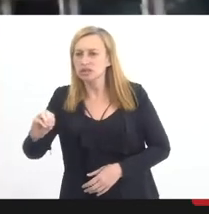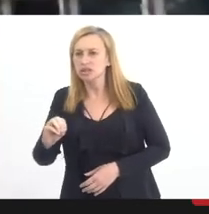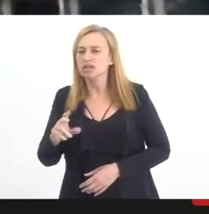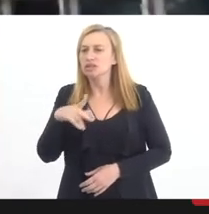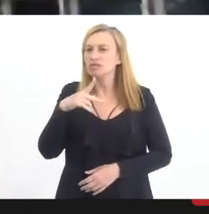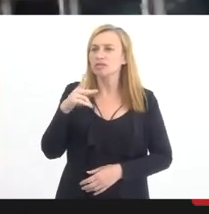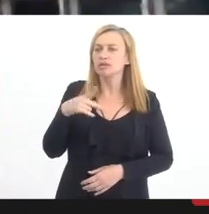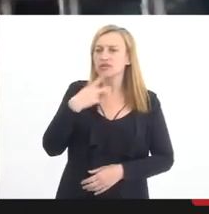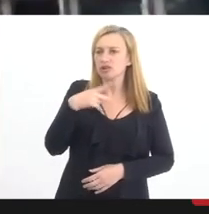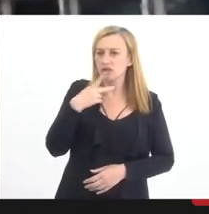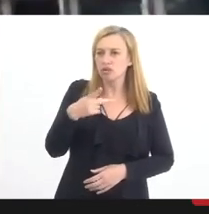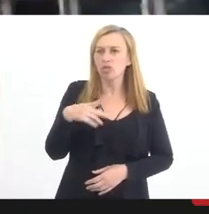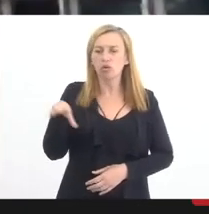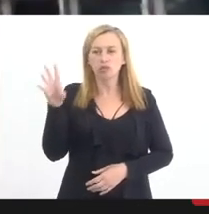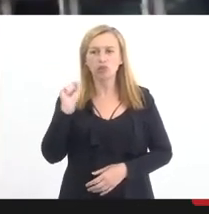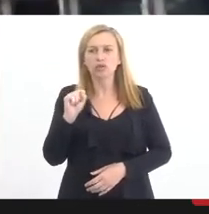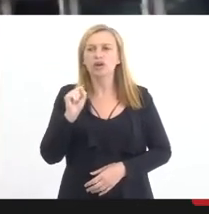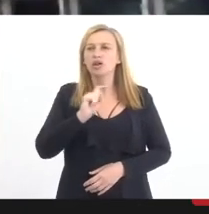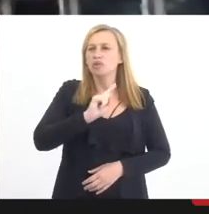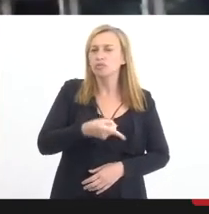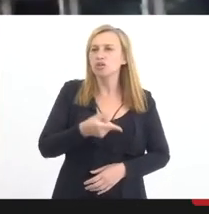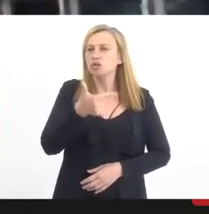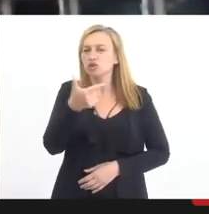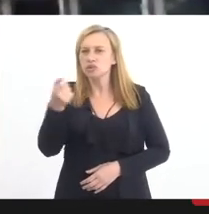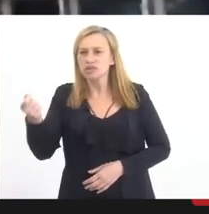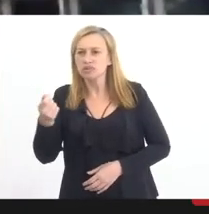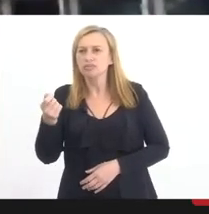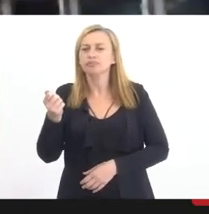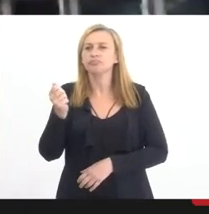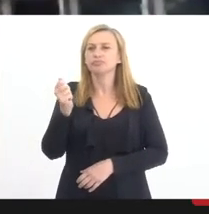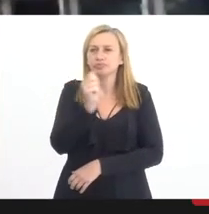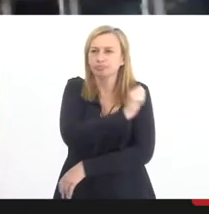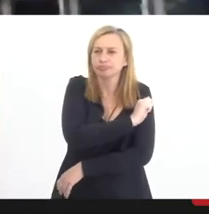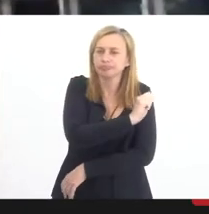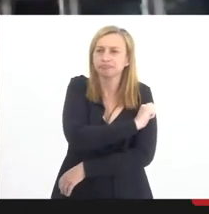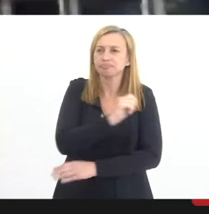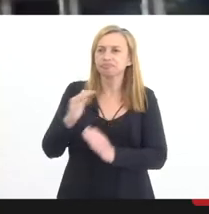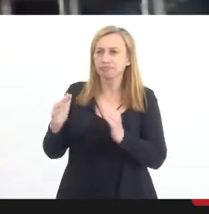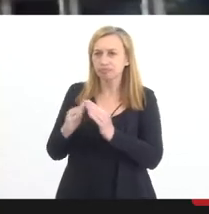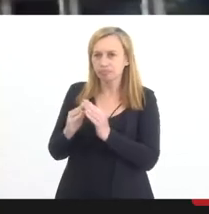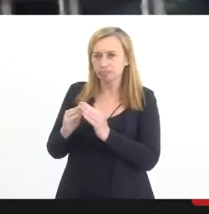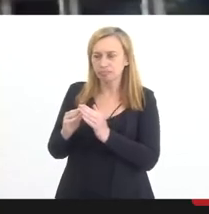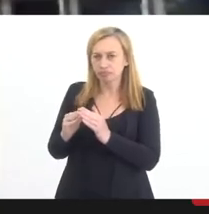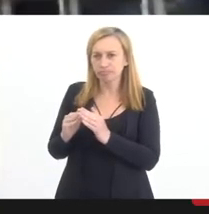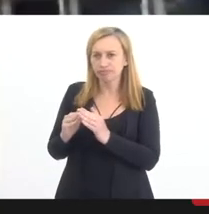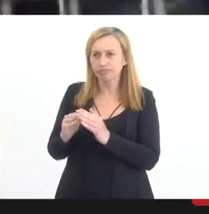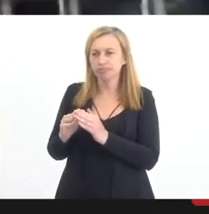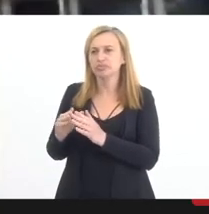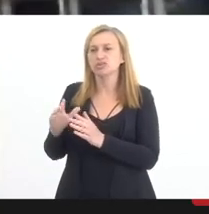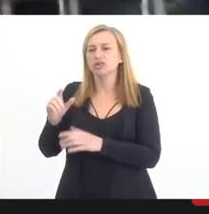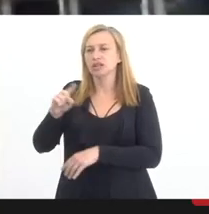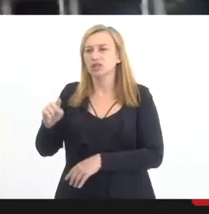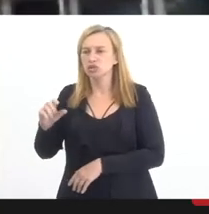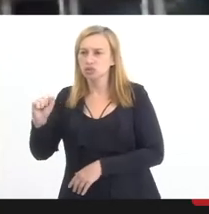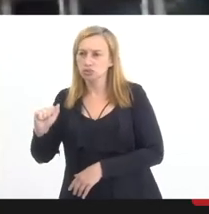falas que eu vi, cerca de 1.200 alunos são moradores da Zona Oeste. E